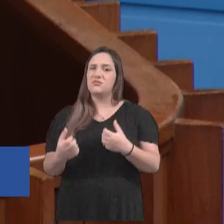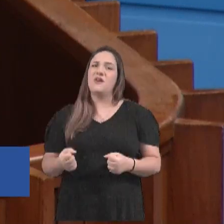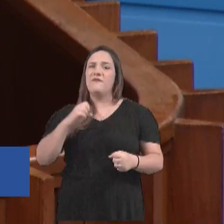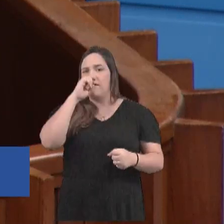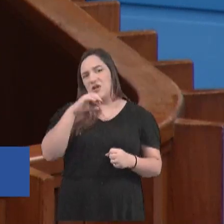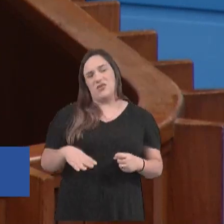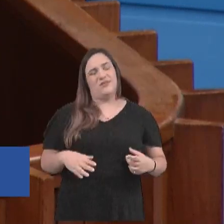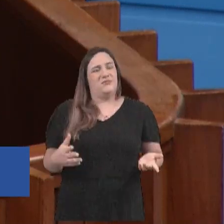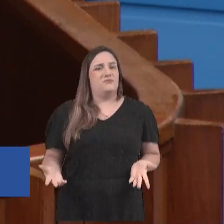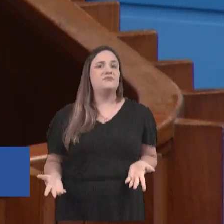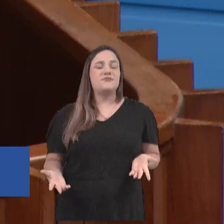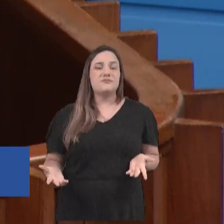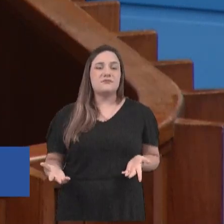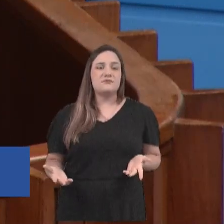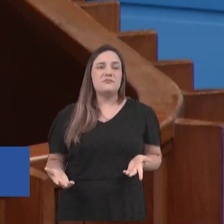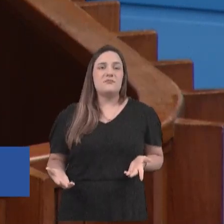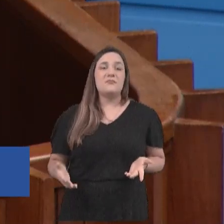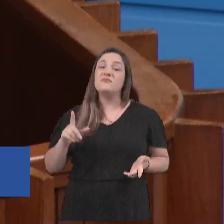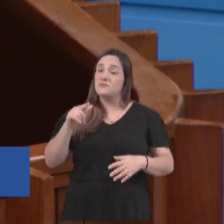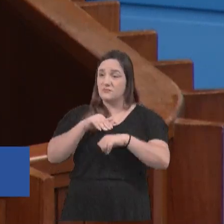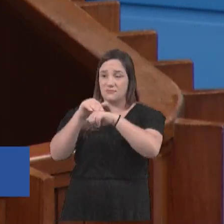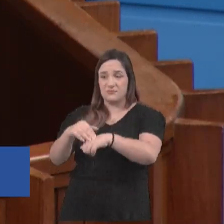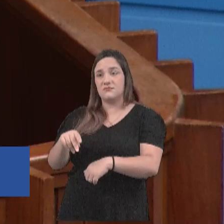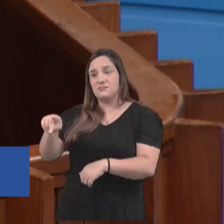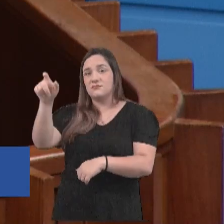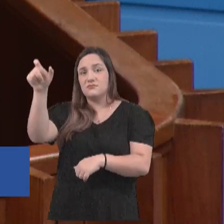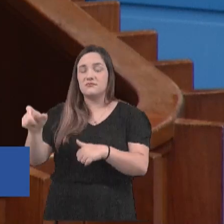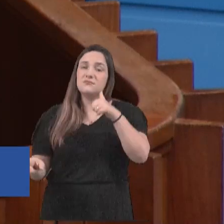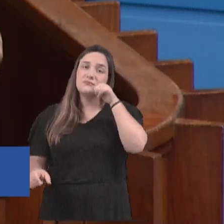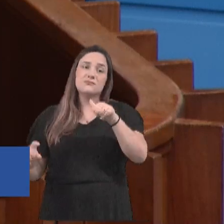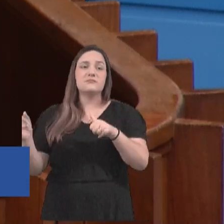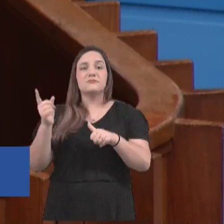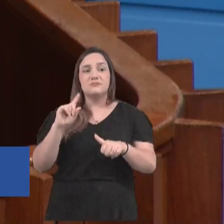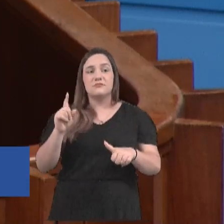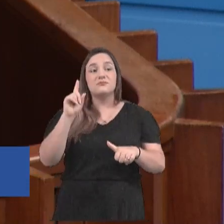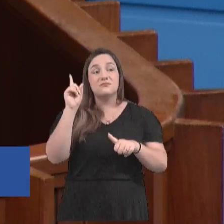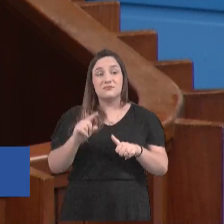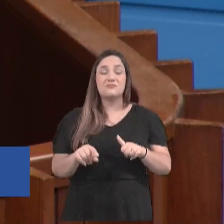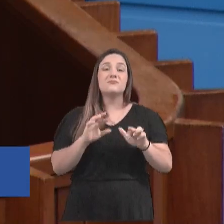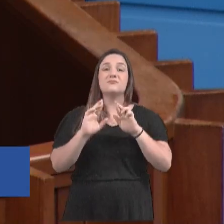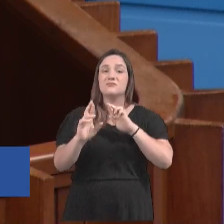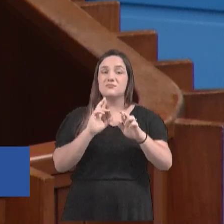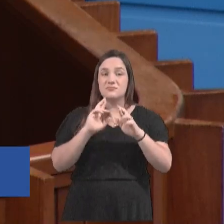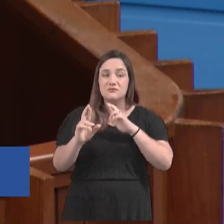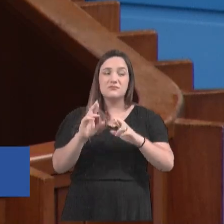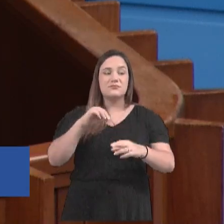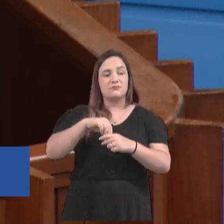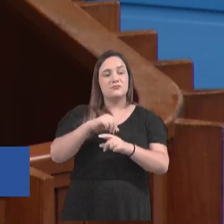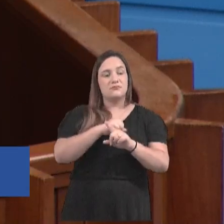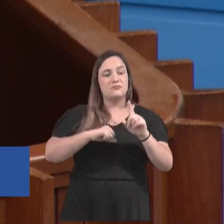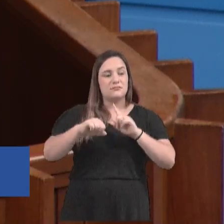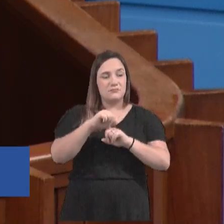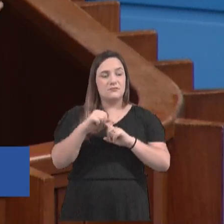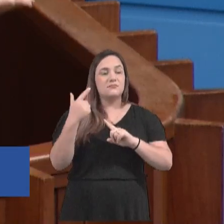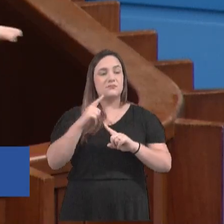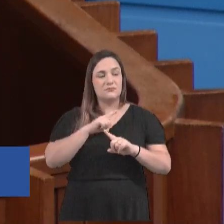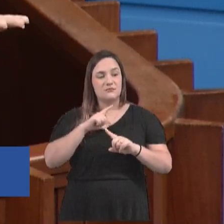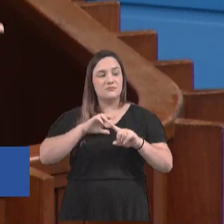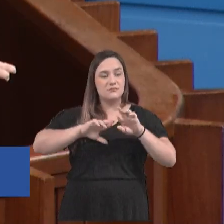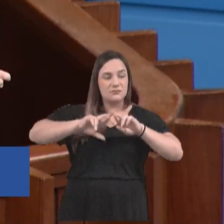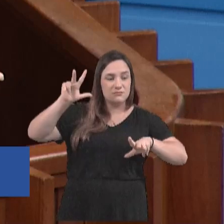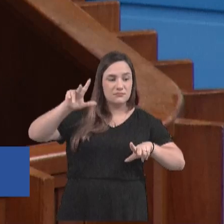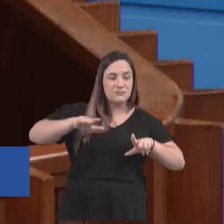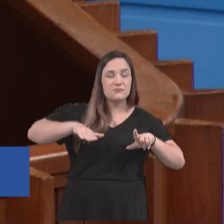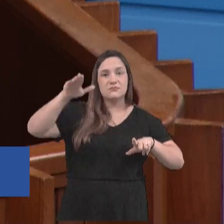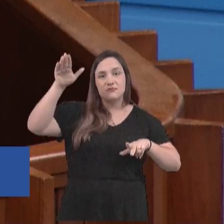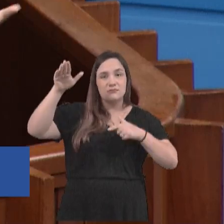violência. E isso não diz respeito às mulheres, isso diz respeito a uma relação estabelecida na sociedade de desigualdade entre